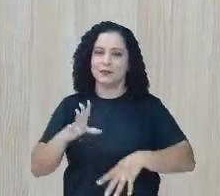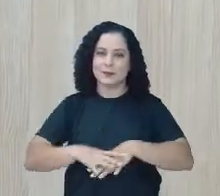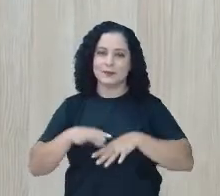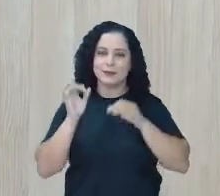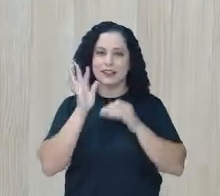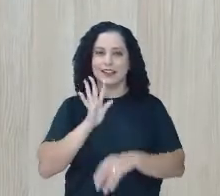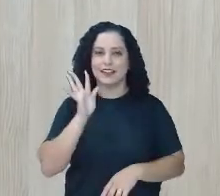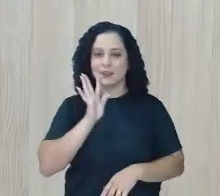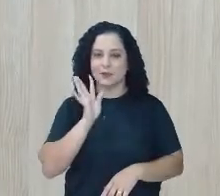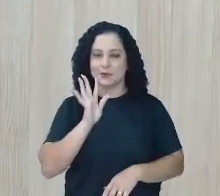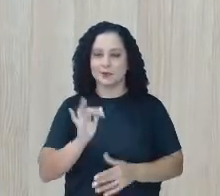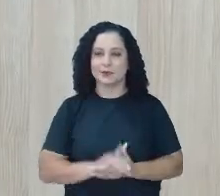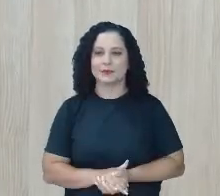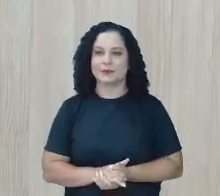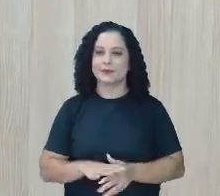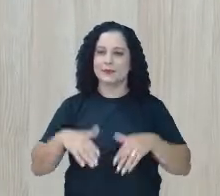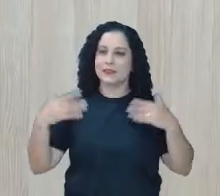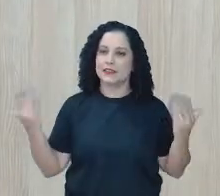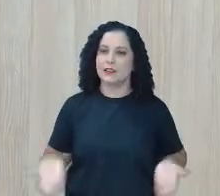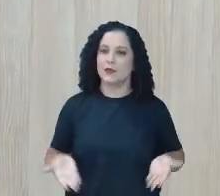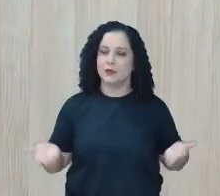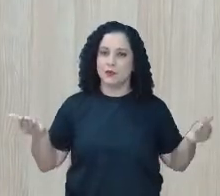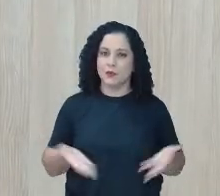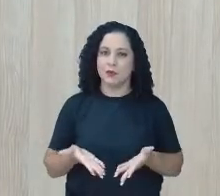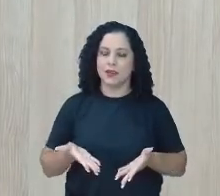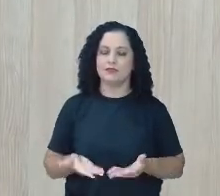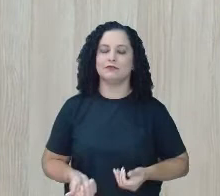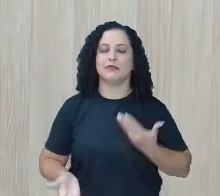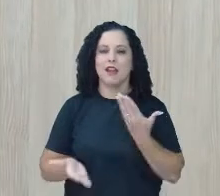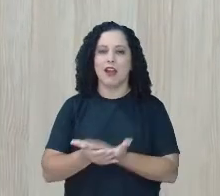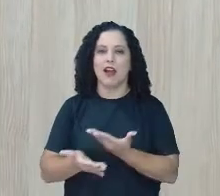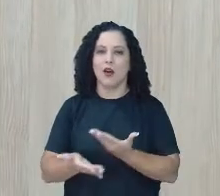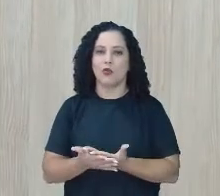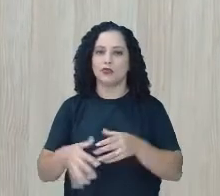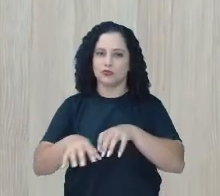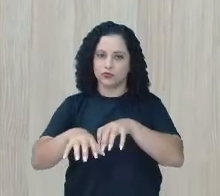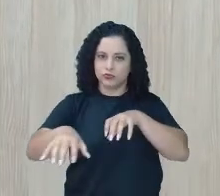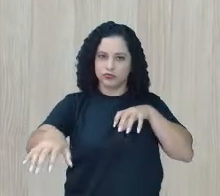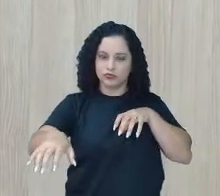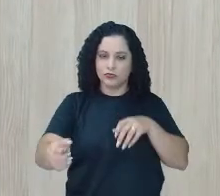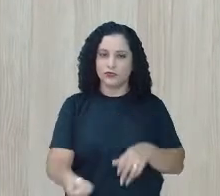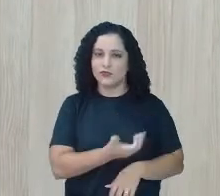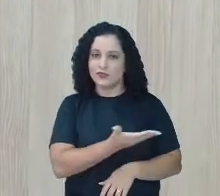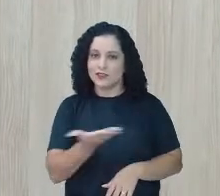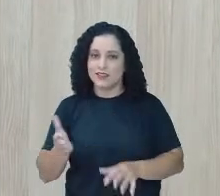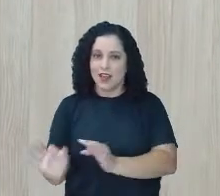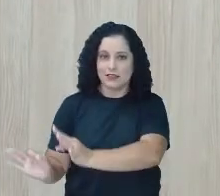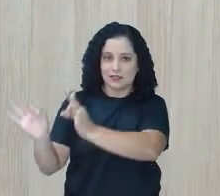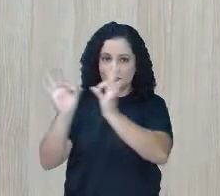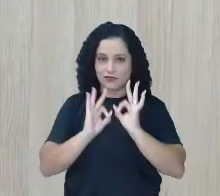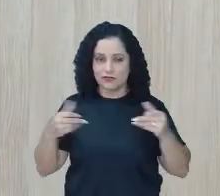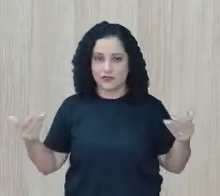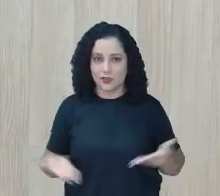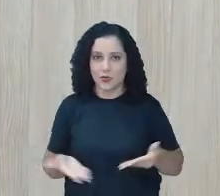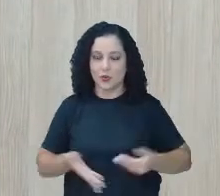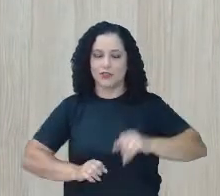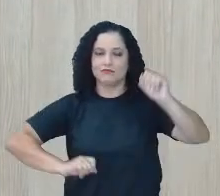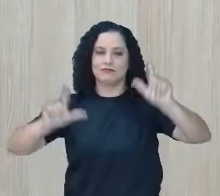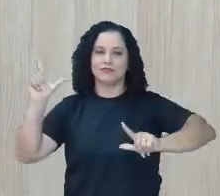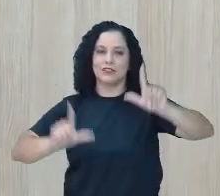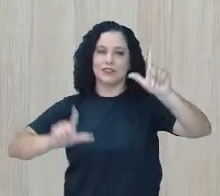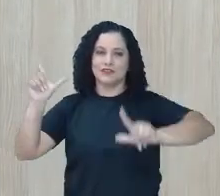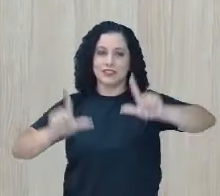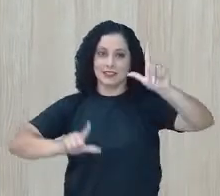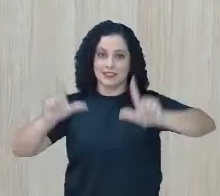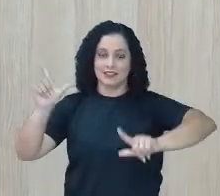massa, tá certo? Então, né, gente, o formato da nossa aula digital possibilita que você assista nesse momento através da televisão